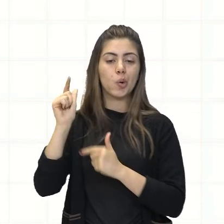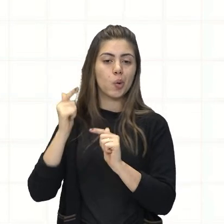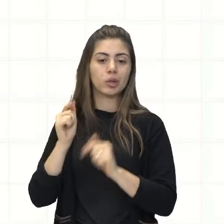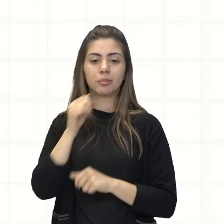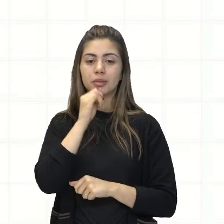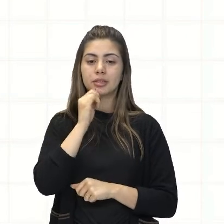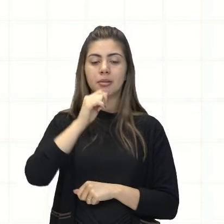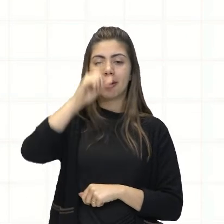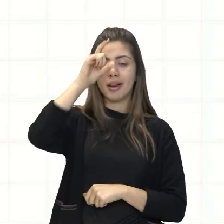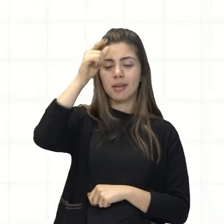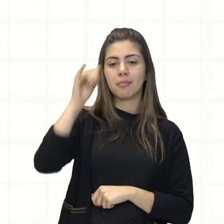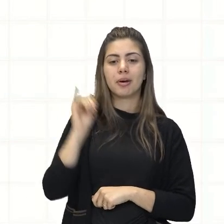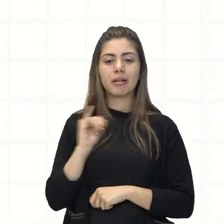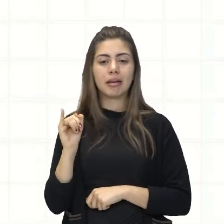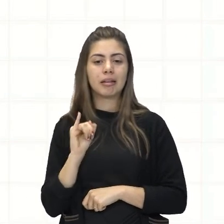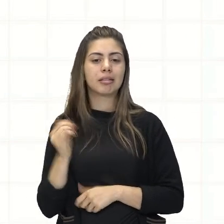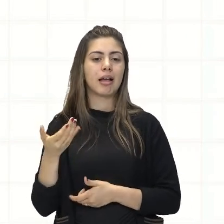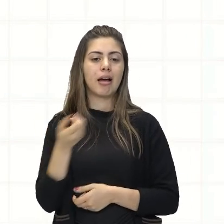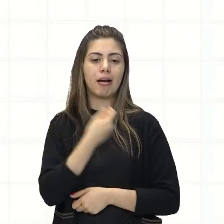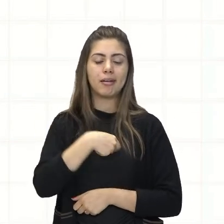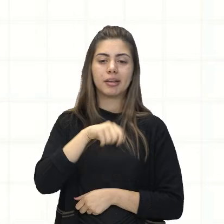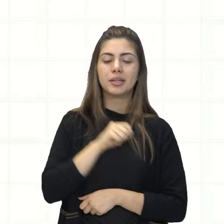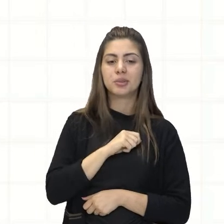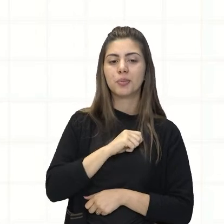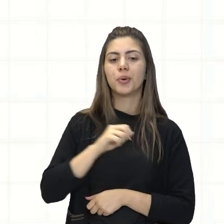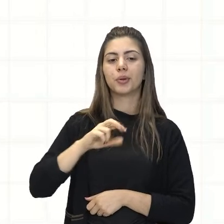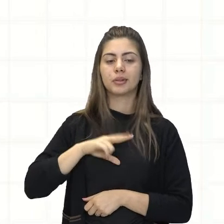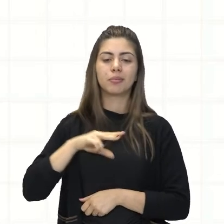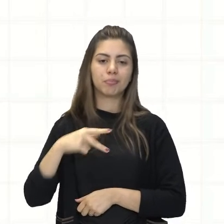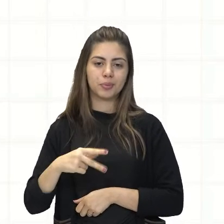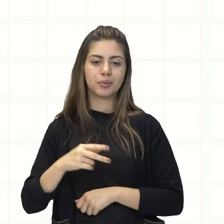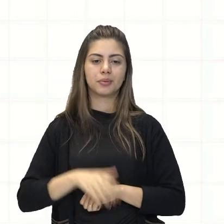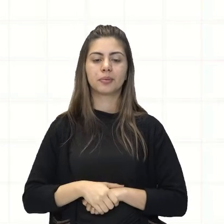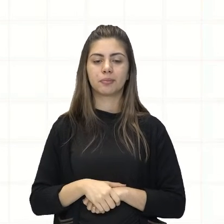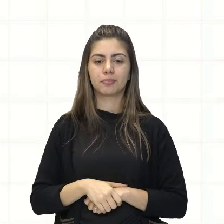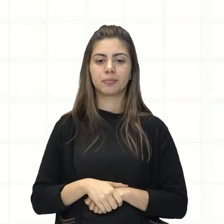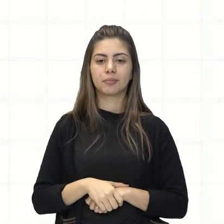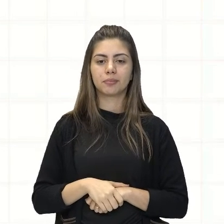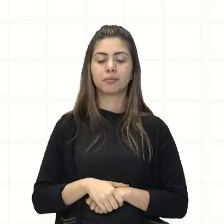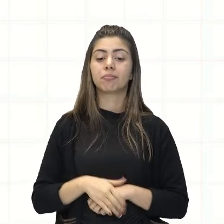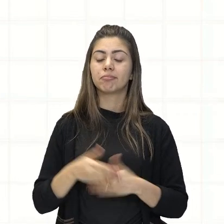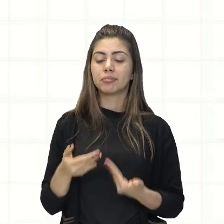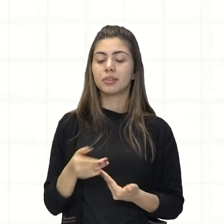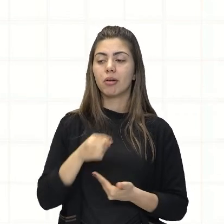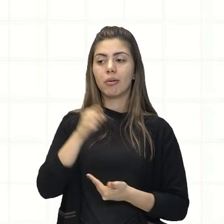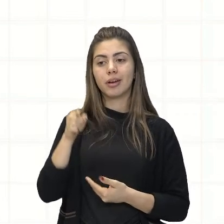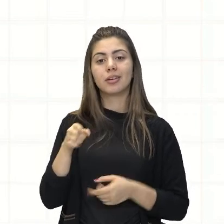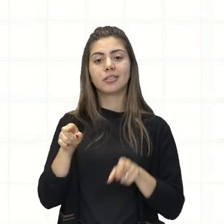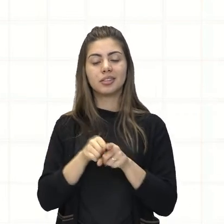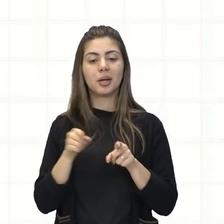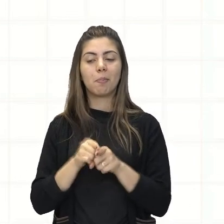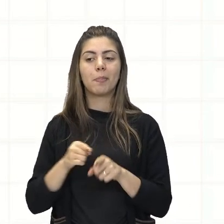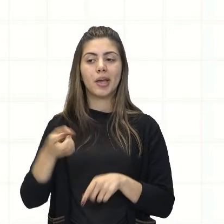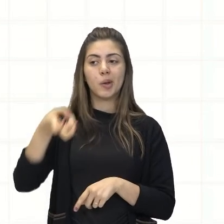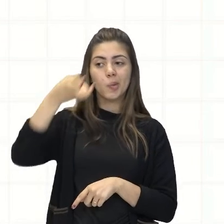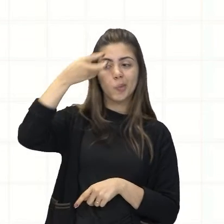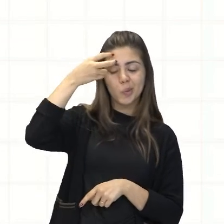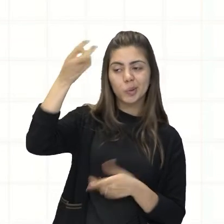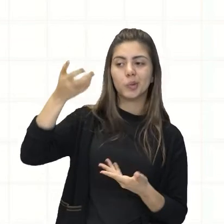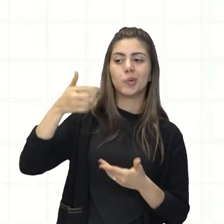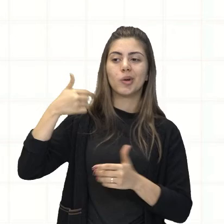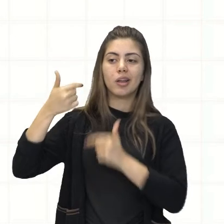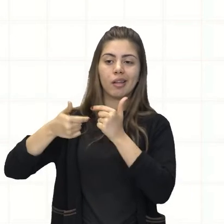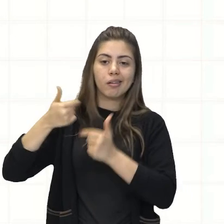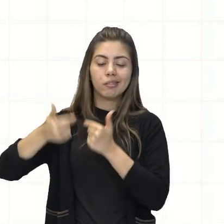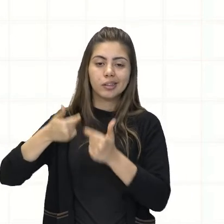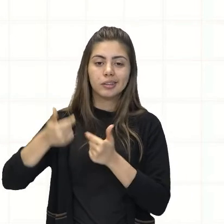como Alemanha, Itália, Espanha e Portugal, que vão introduzir aqui também elementos da sua cultura,